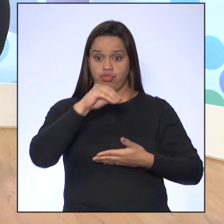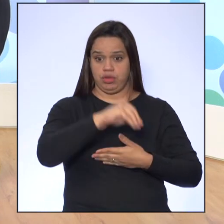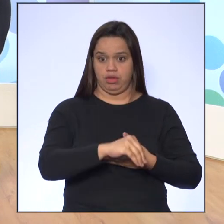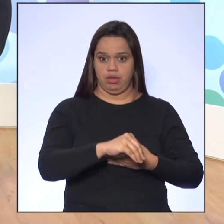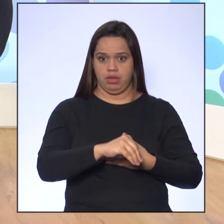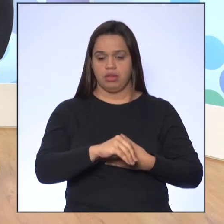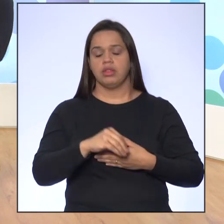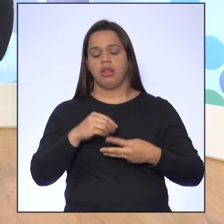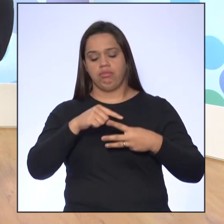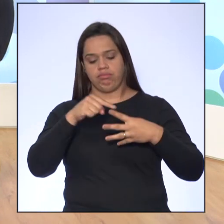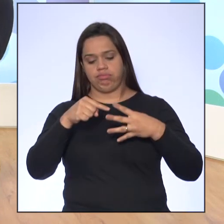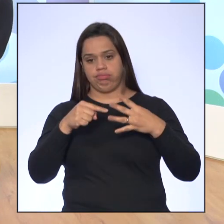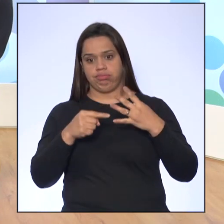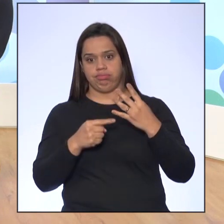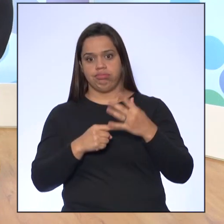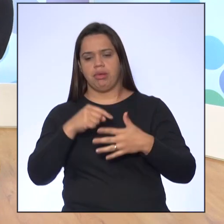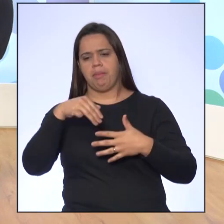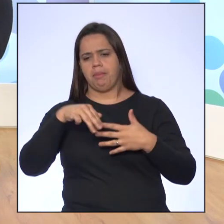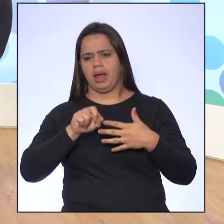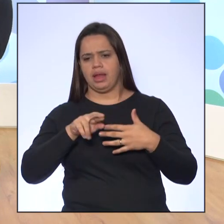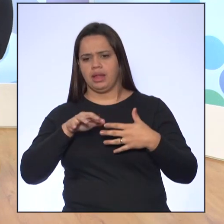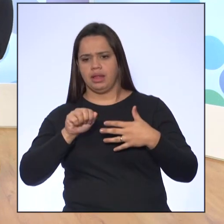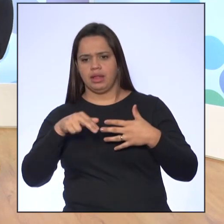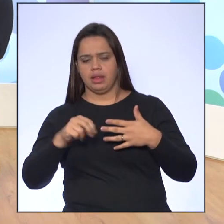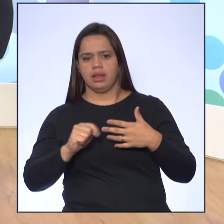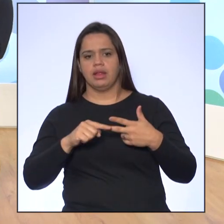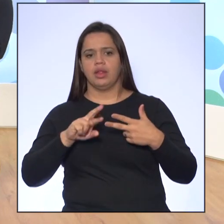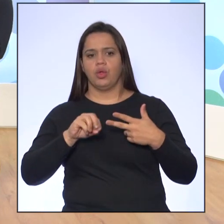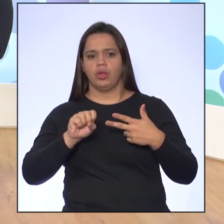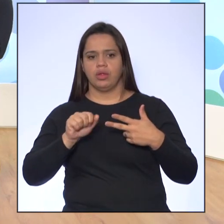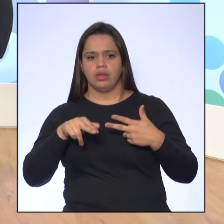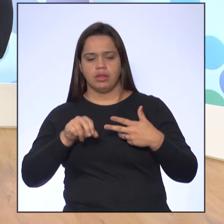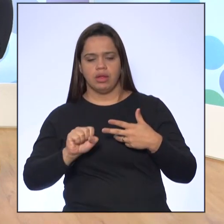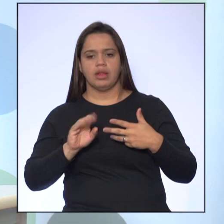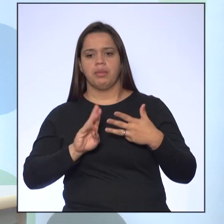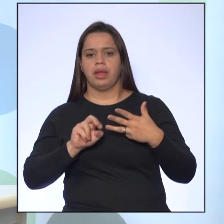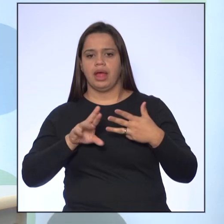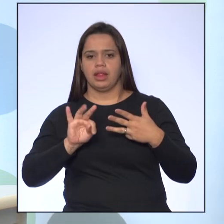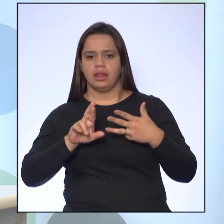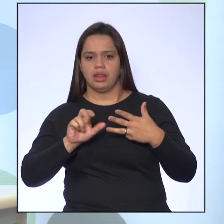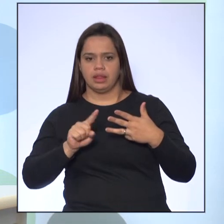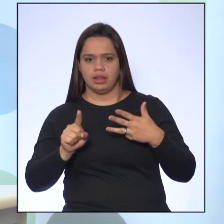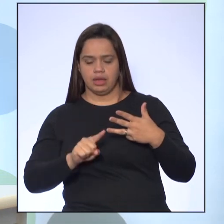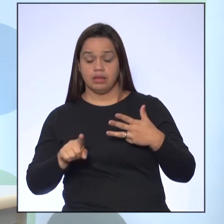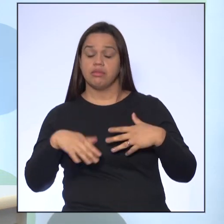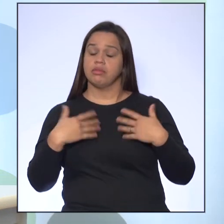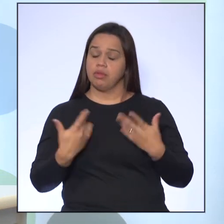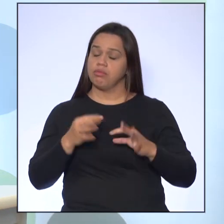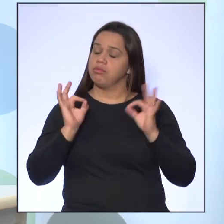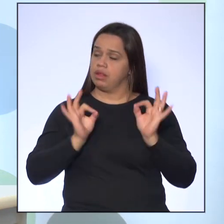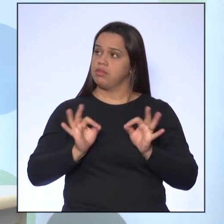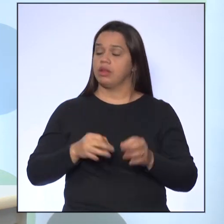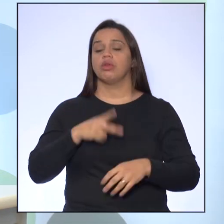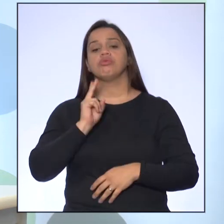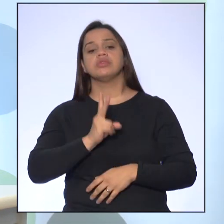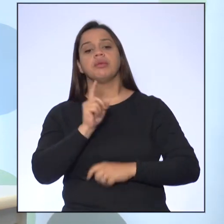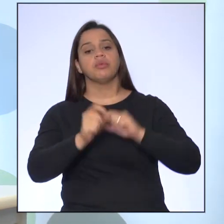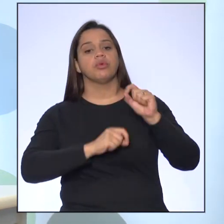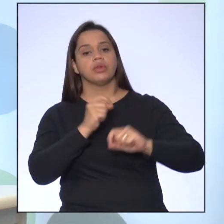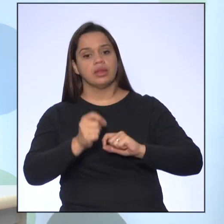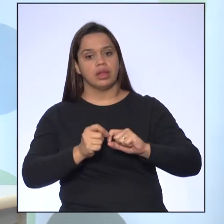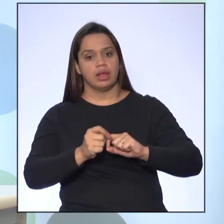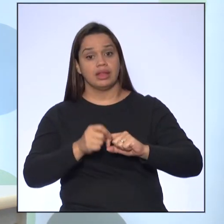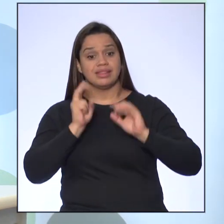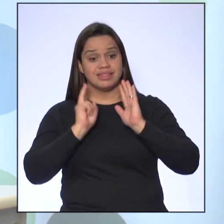Matheus, Beatriz, Emily. Aham. Então é isso. Isso mesmo. Então, toda vez que o fluxograma, né, ele serve para isso,